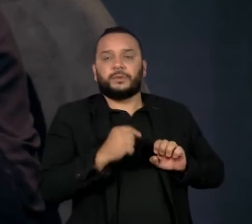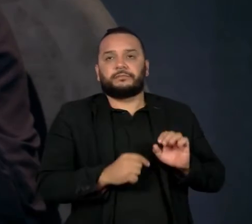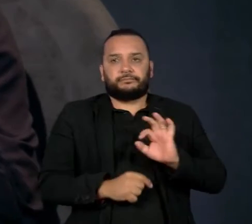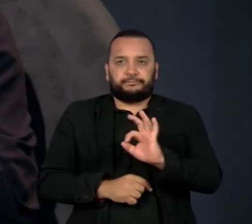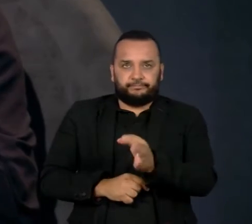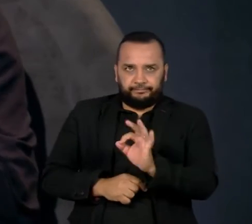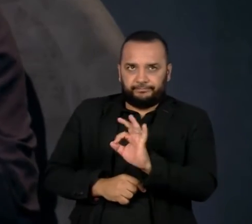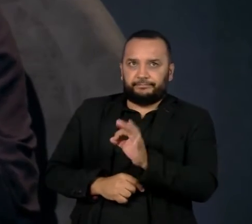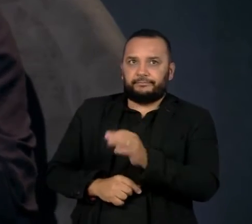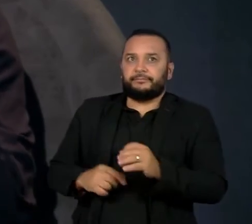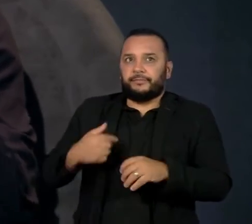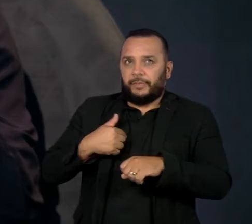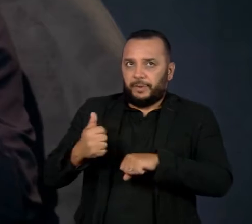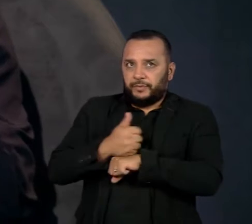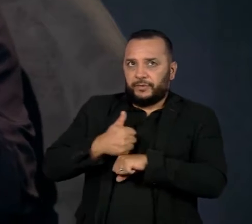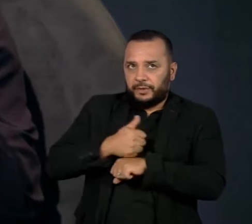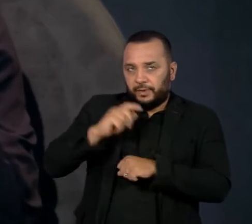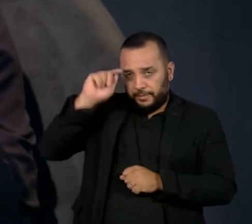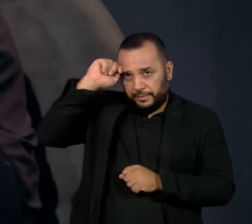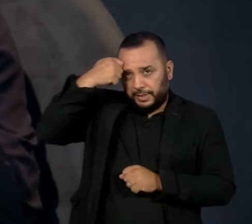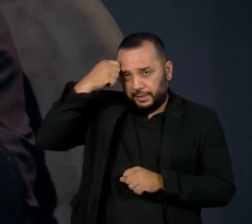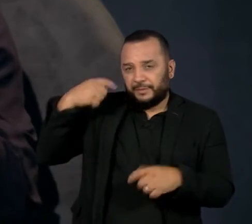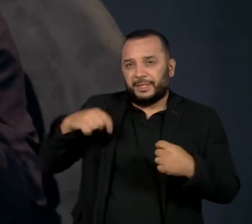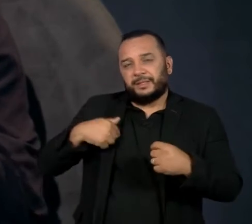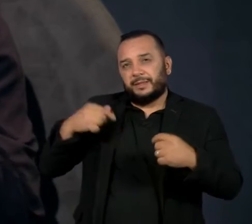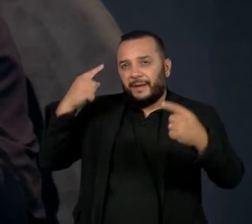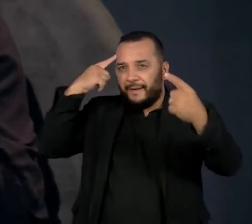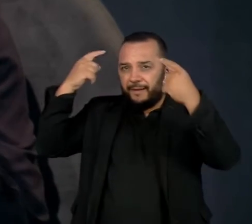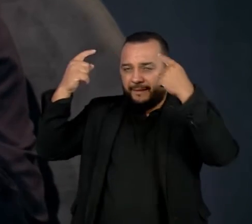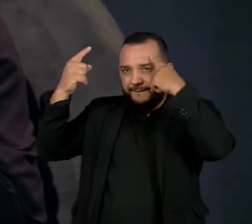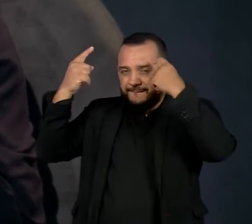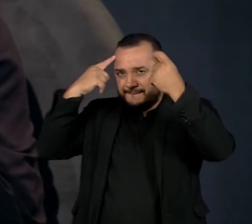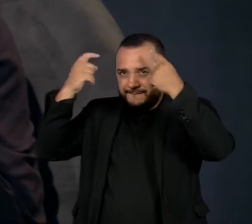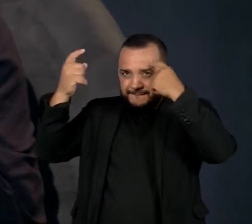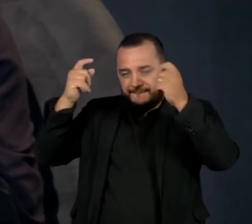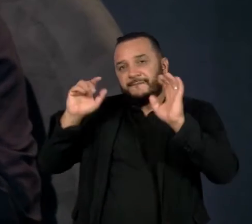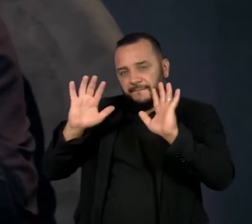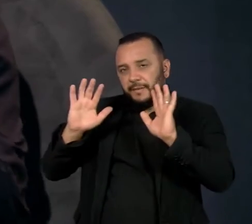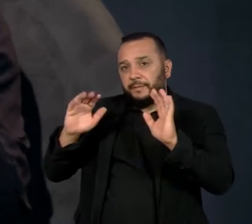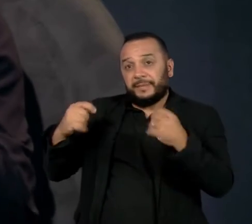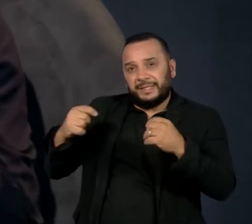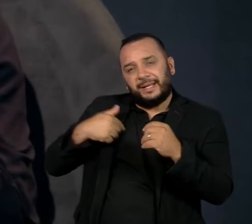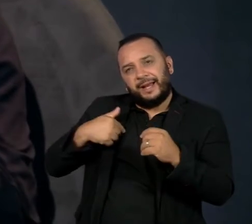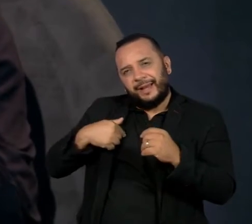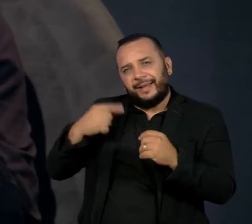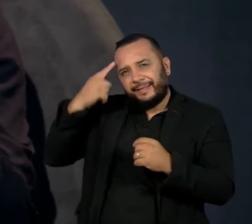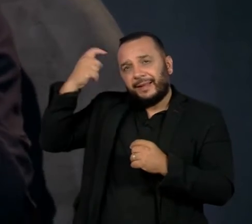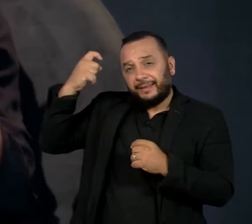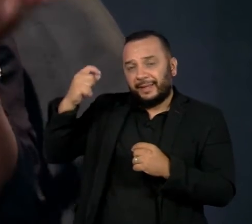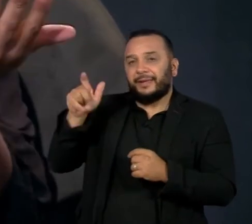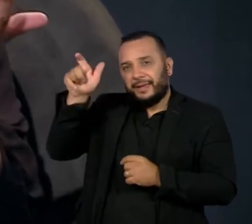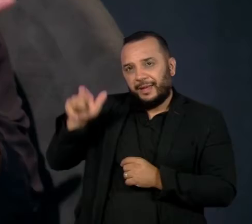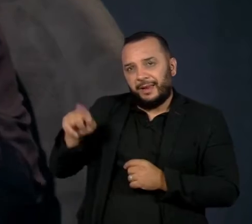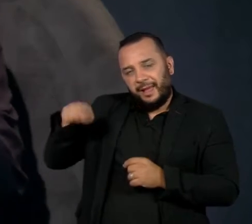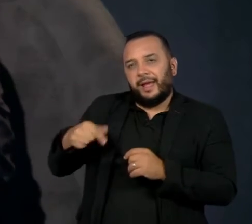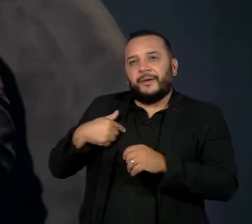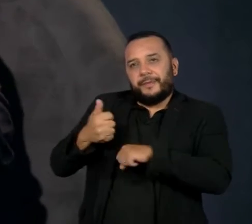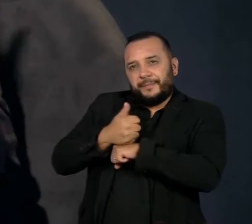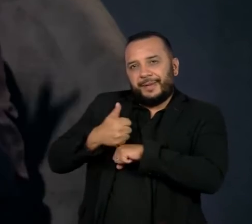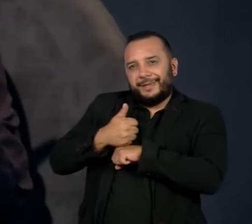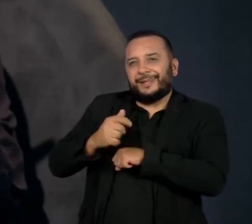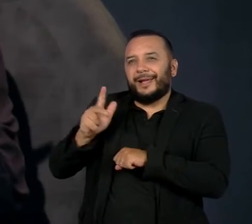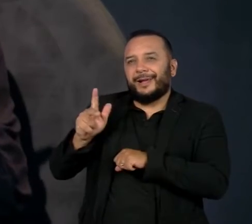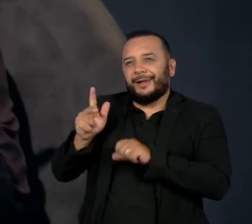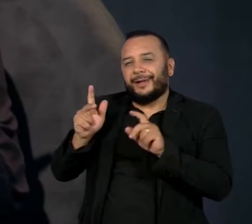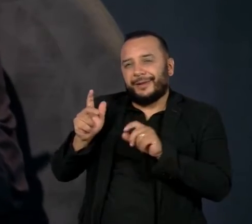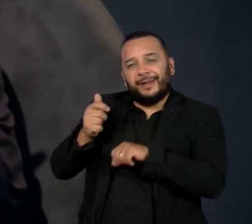mercado para um profissional preto, ele precisa entender que ele é uma empresa, né? E quando você é uma empresa, você tem uma lojinha, você precisa saber o